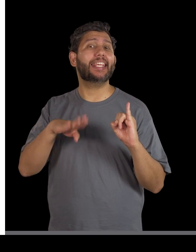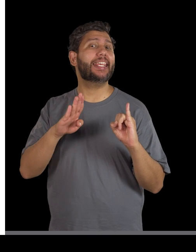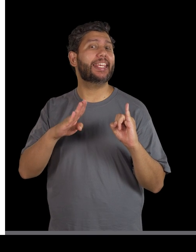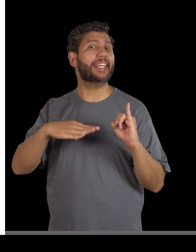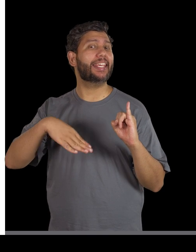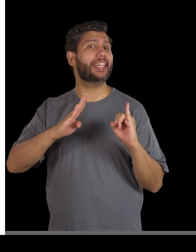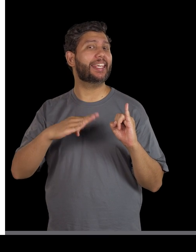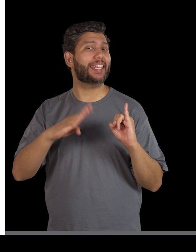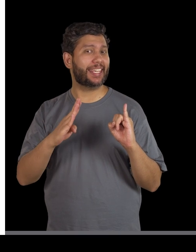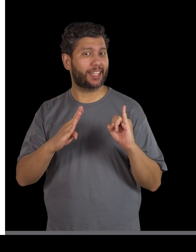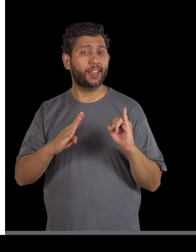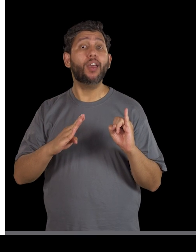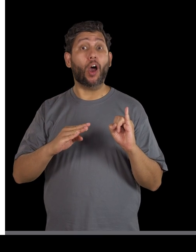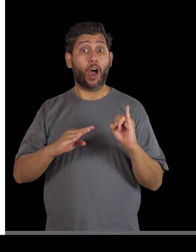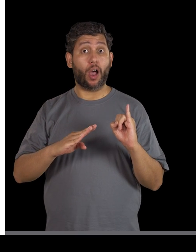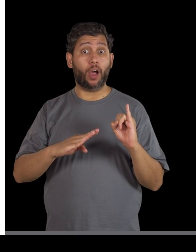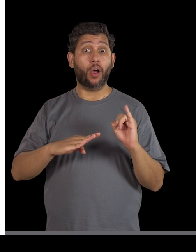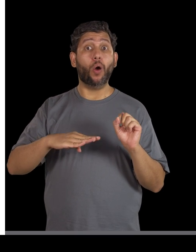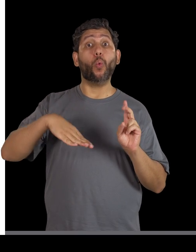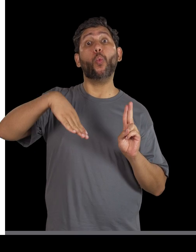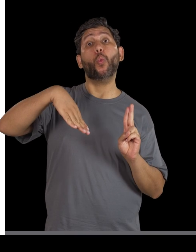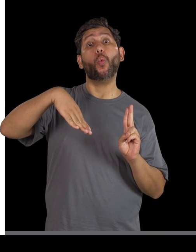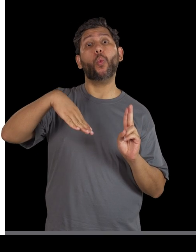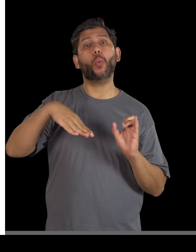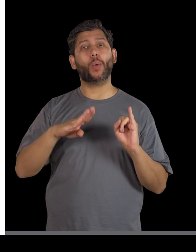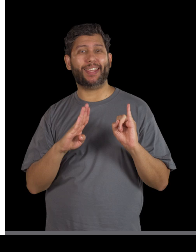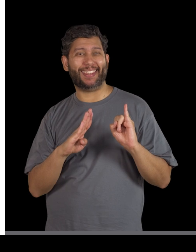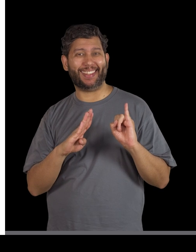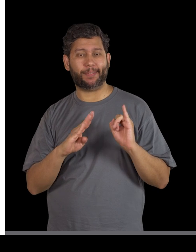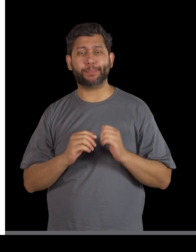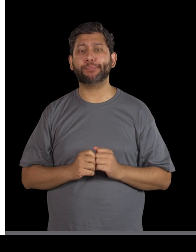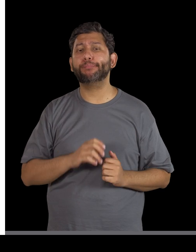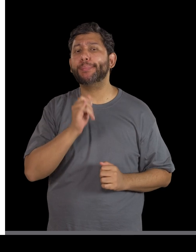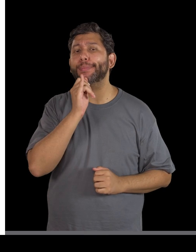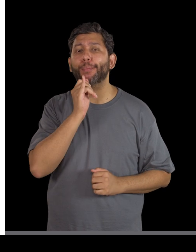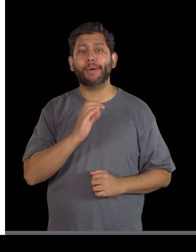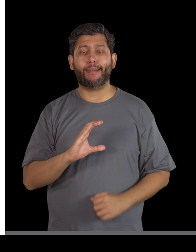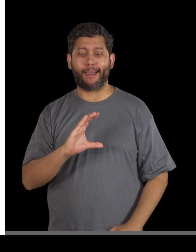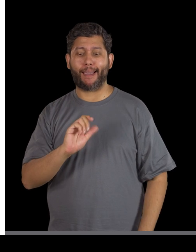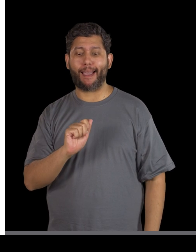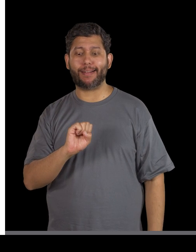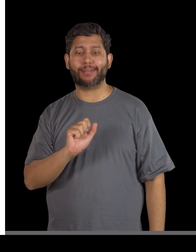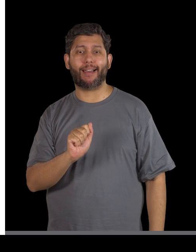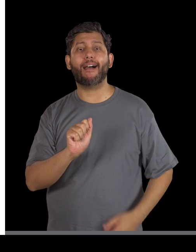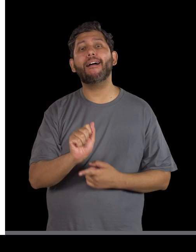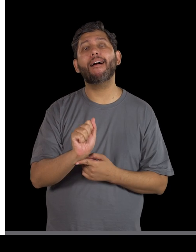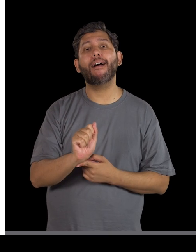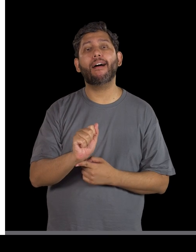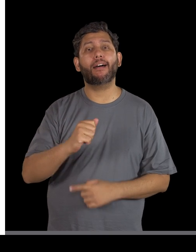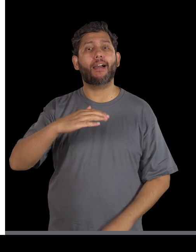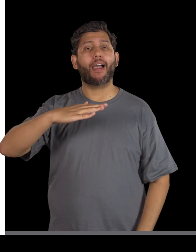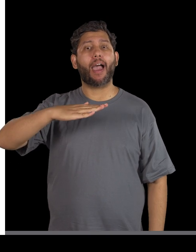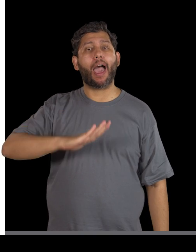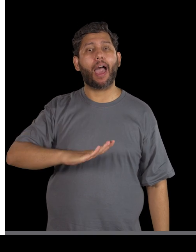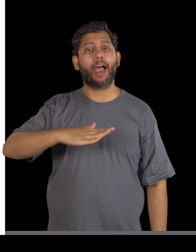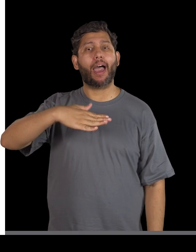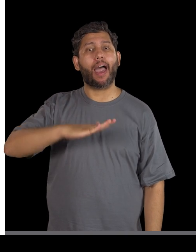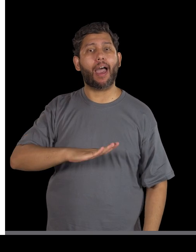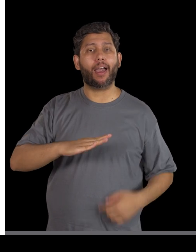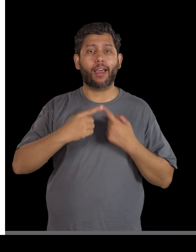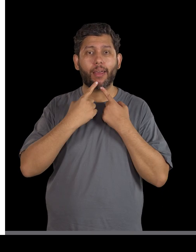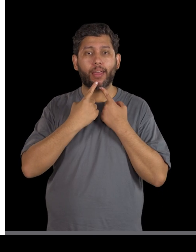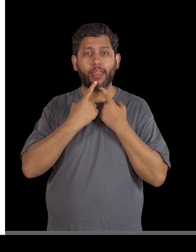I, U, I. Agora, quando eu faço um A, como de casa, o que acontece é que a língua desce. A,